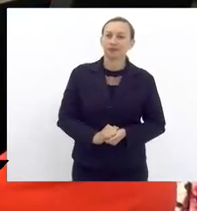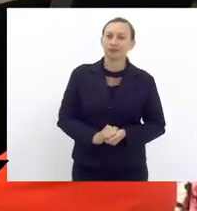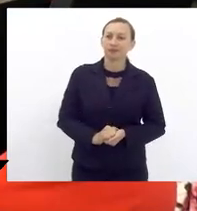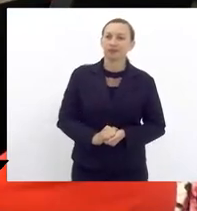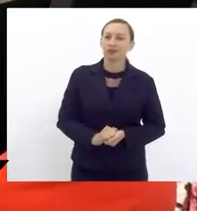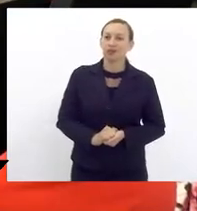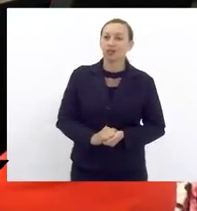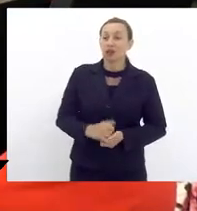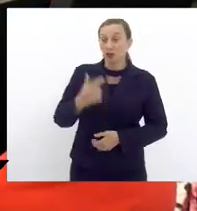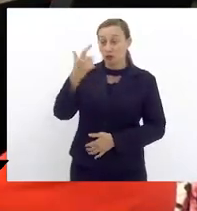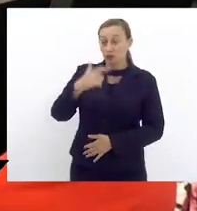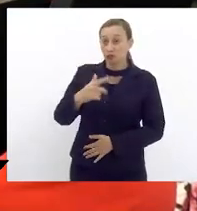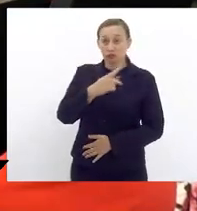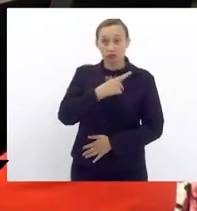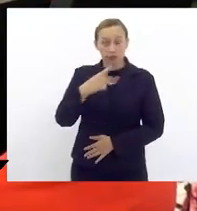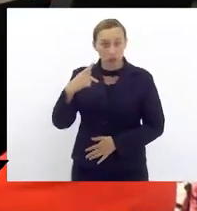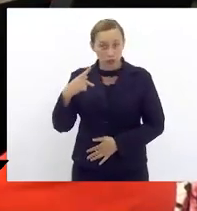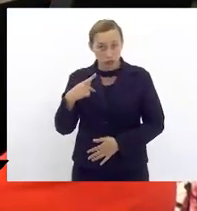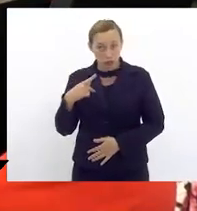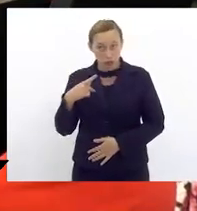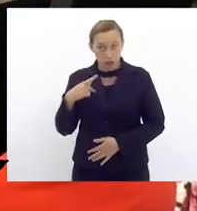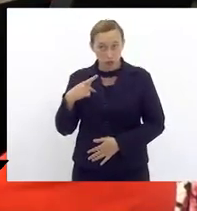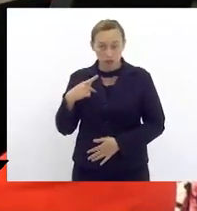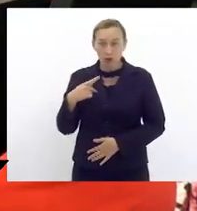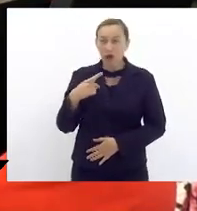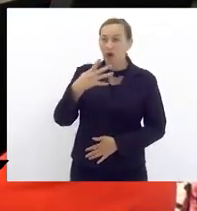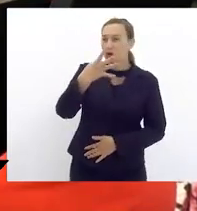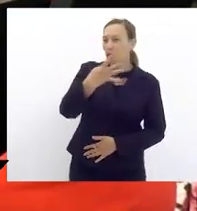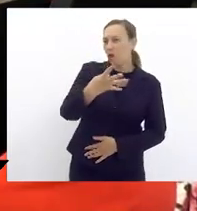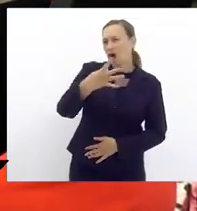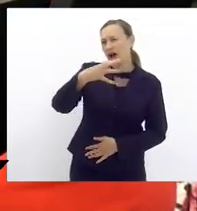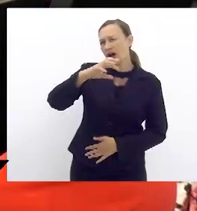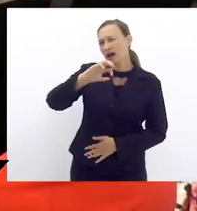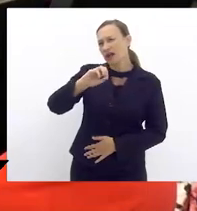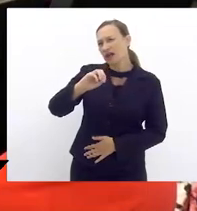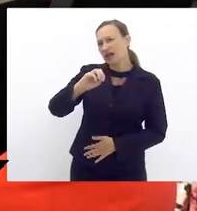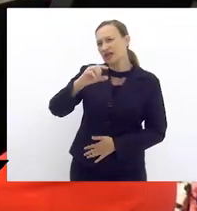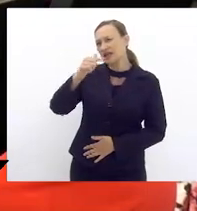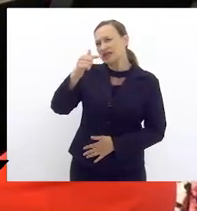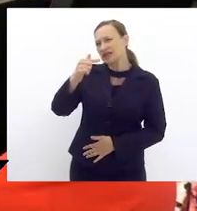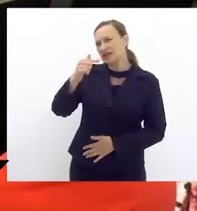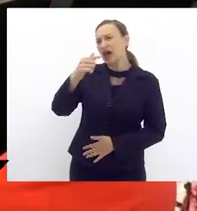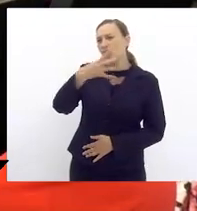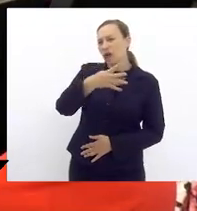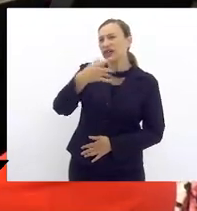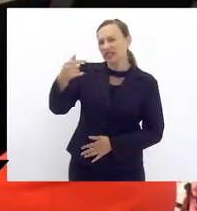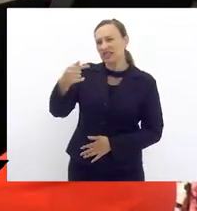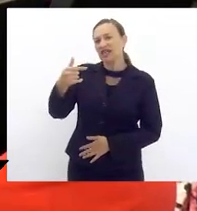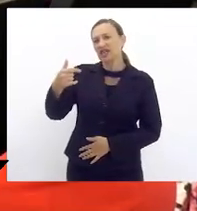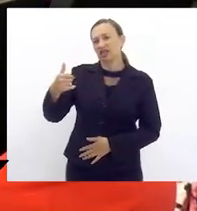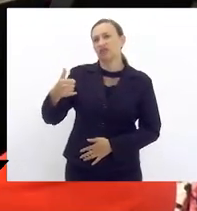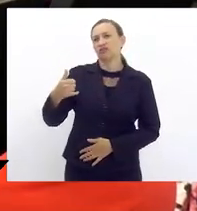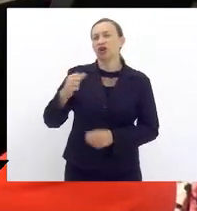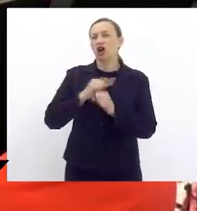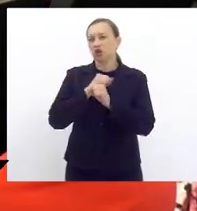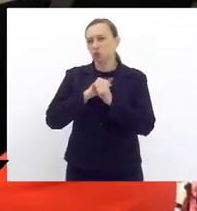eu sou pastor evangélico há 47 anos e